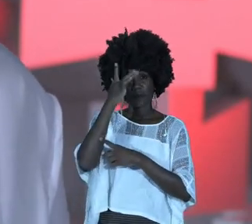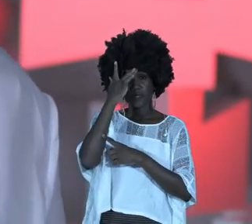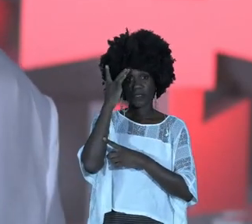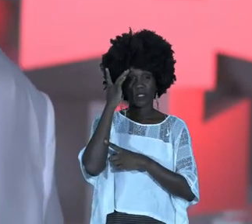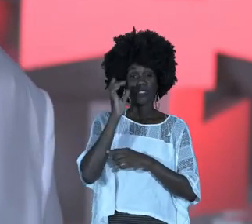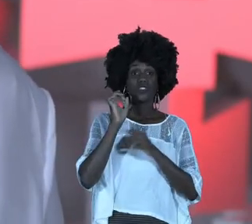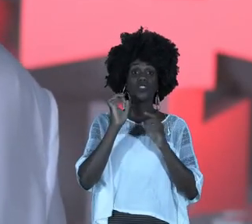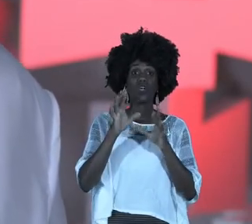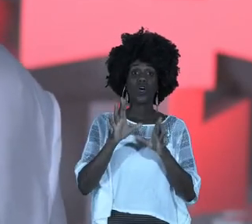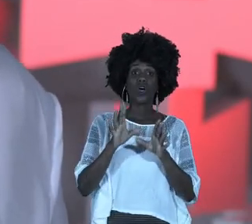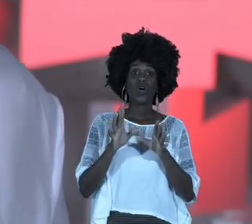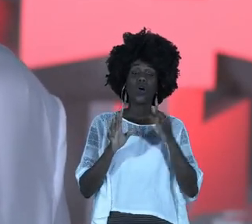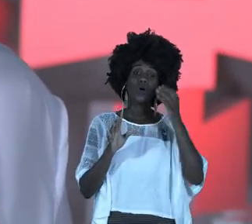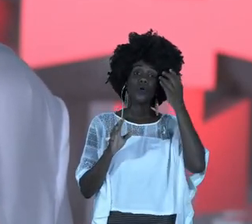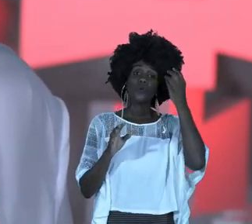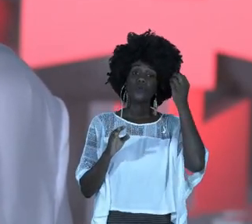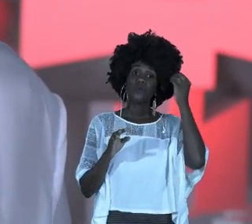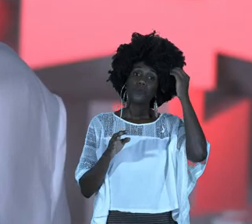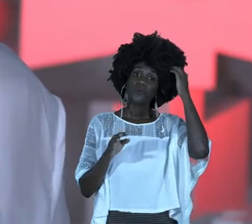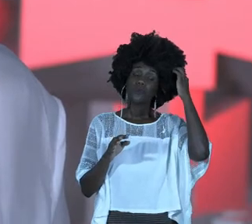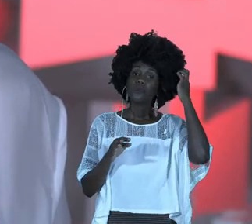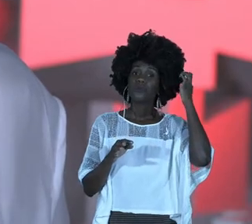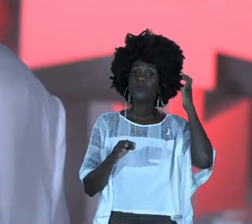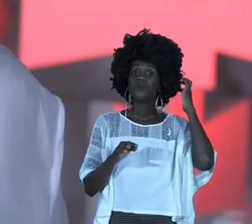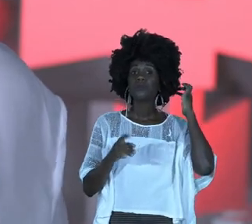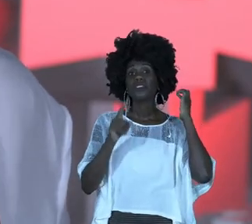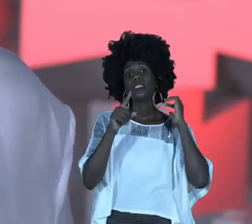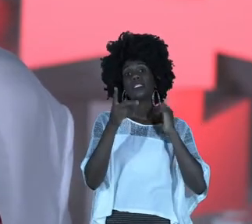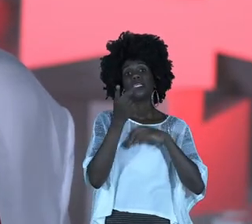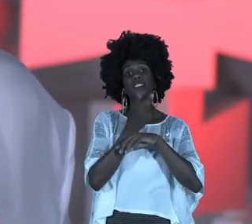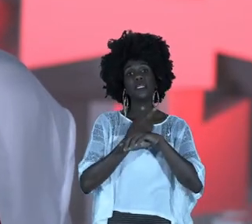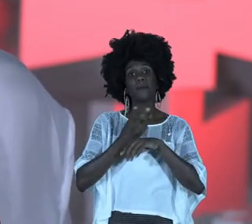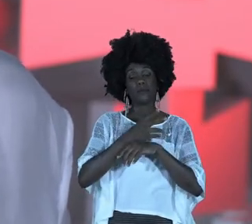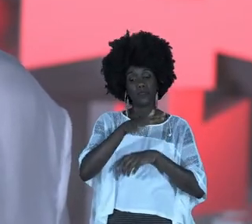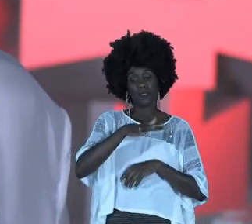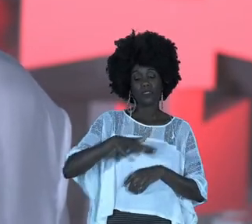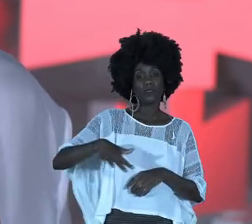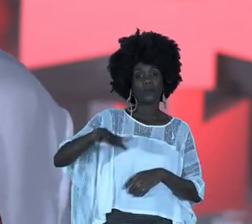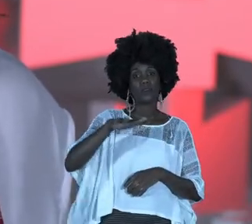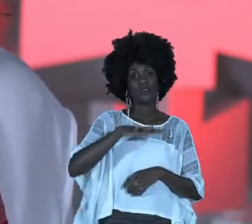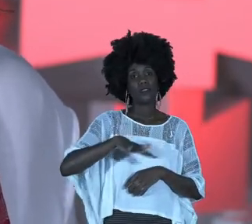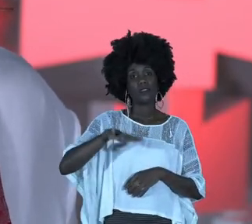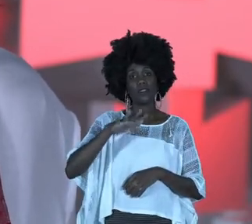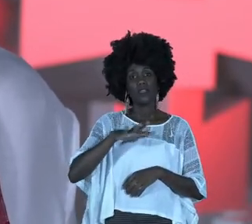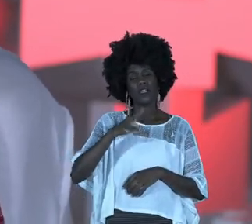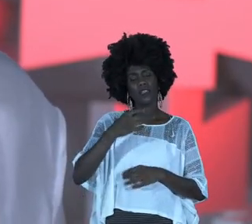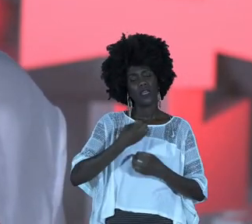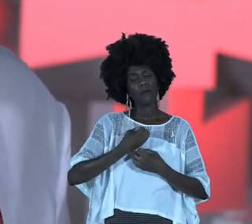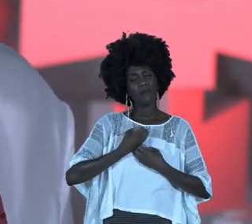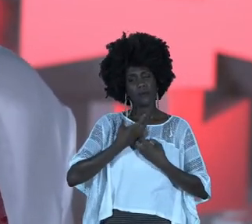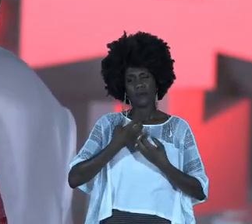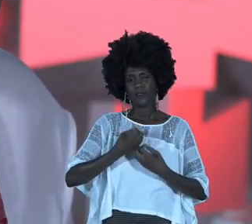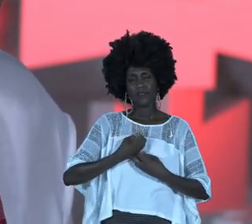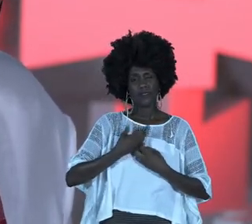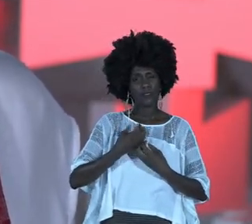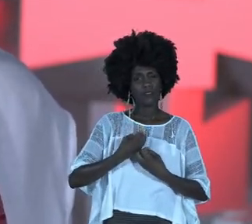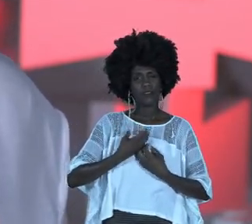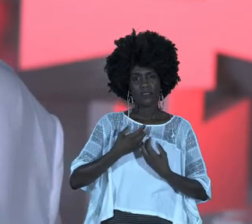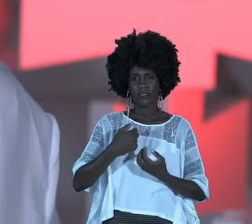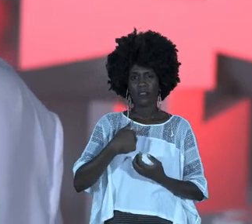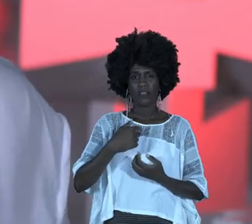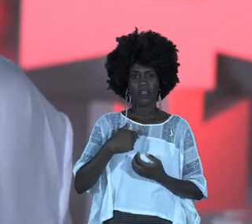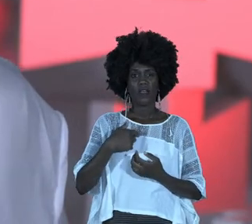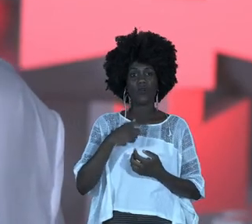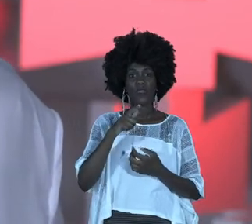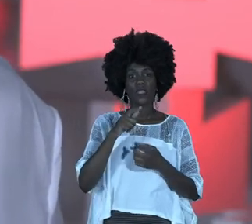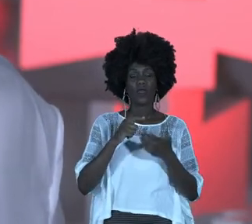Então, assim, só falando, gente, que nessa busca espacial eu também viajo muito pela poesia. E eu estou aqui na